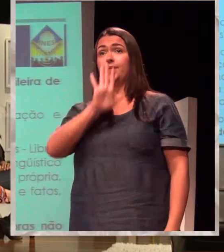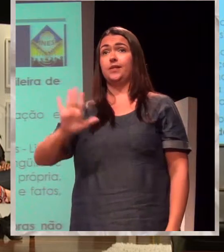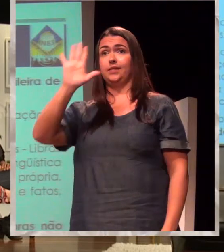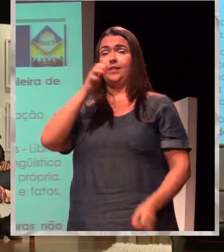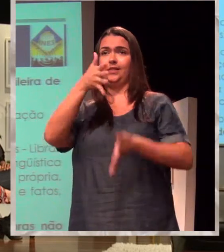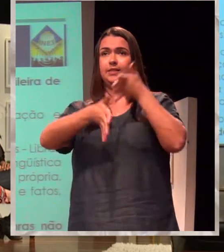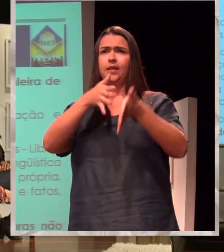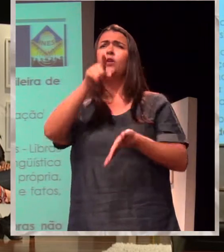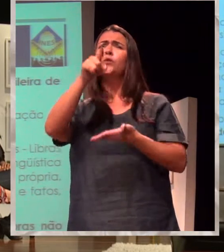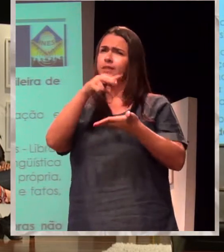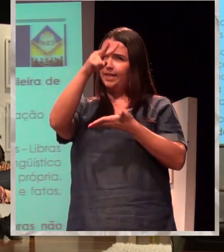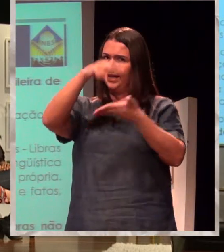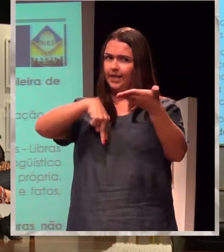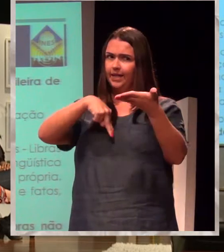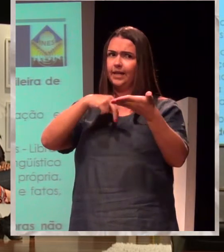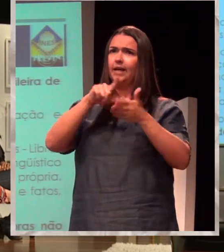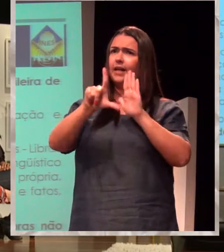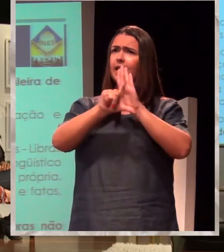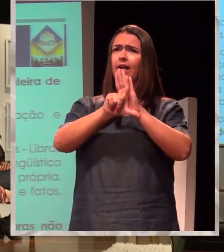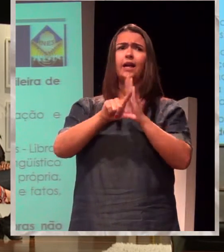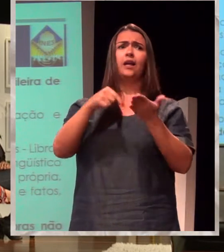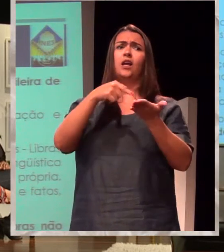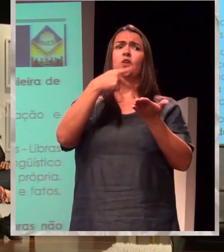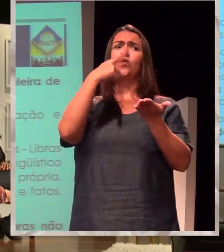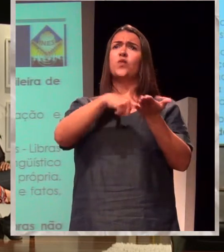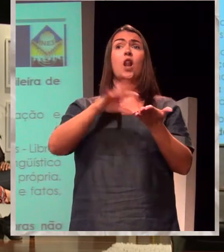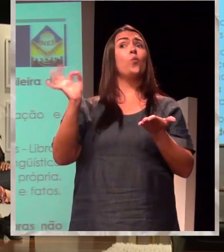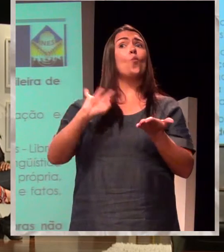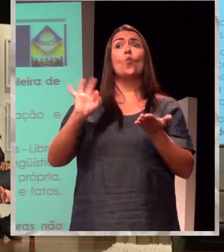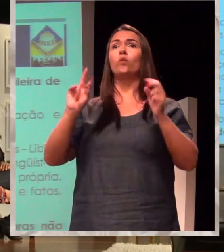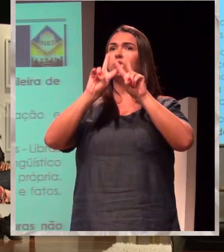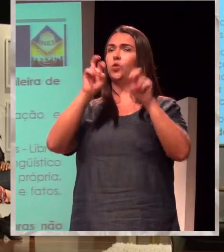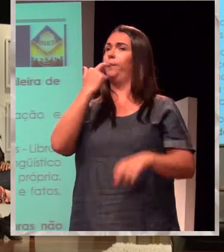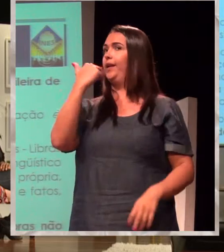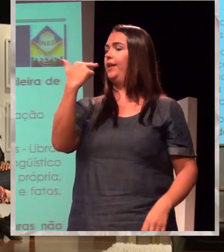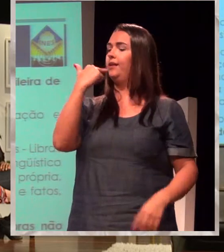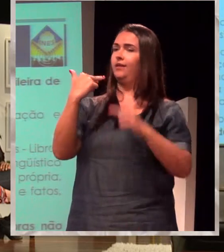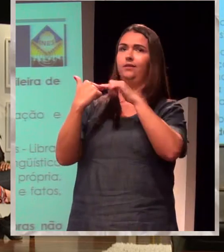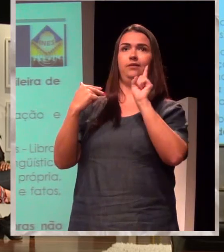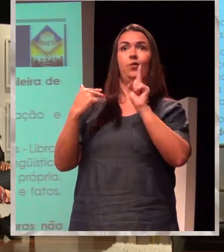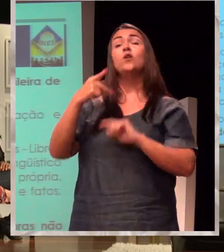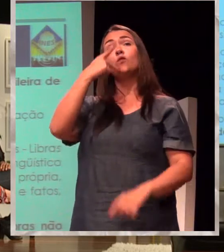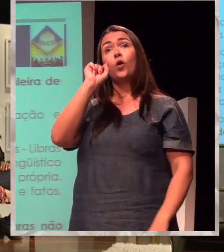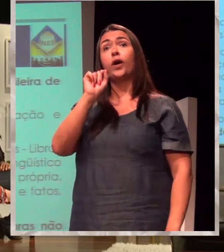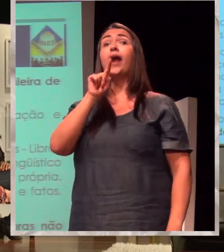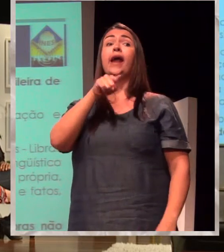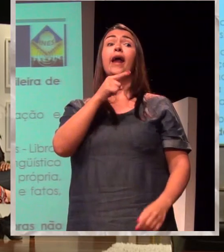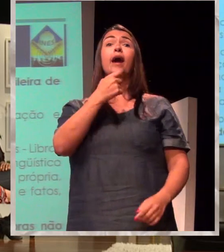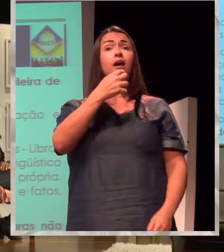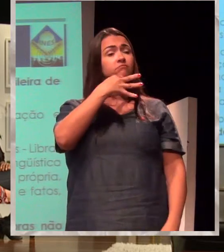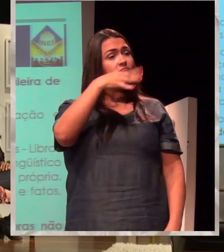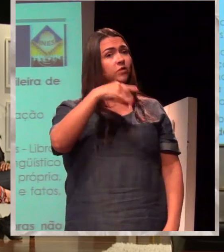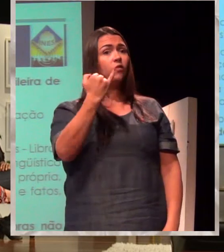gente vai ler a lei, não se fala em momento nenhum de língua, se fala que é reconhecida como meio legal